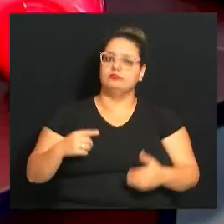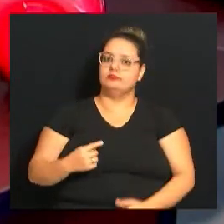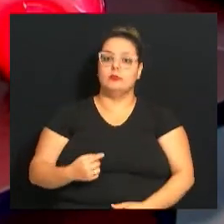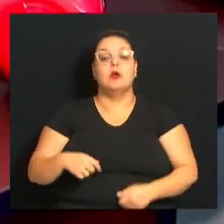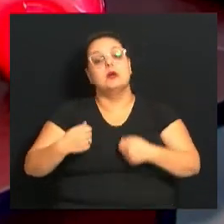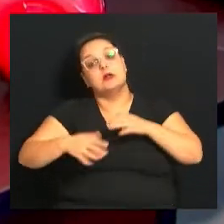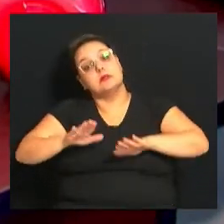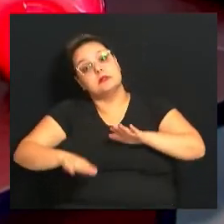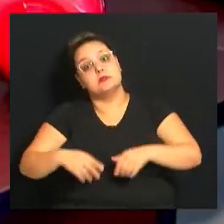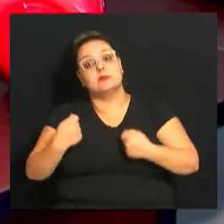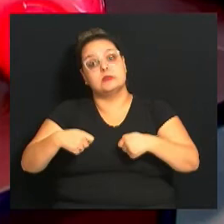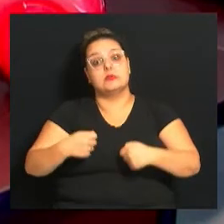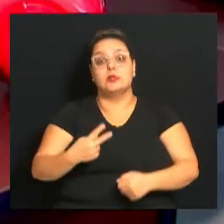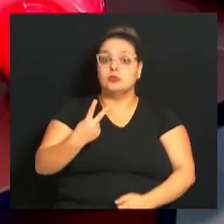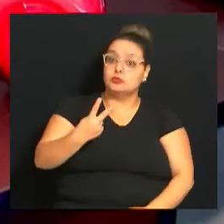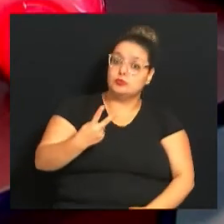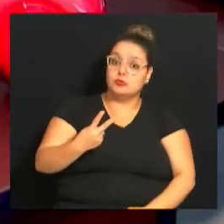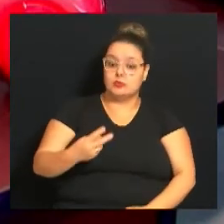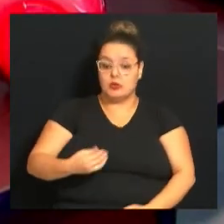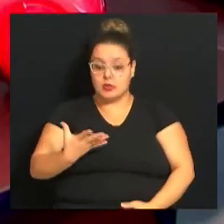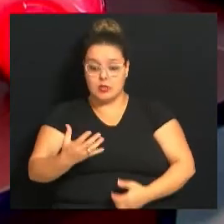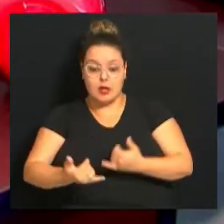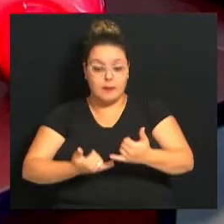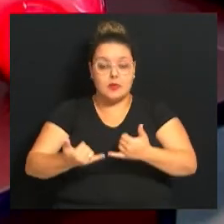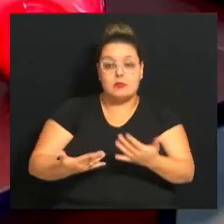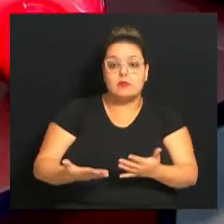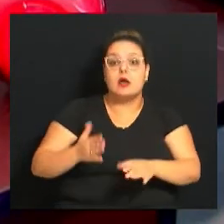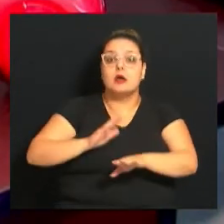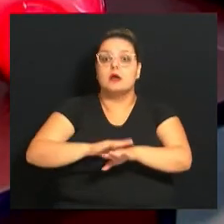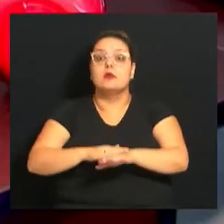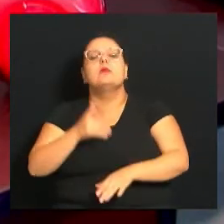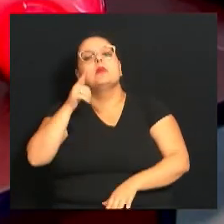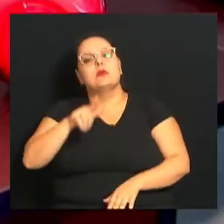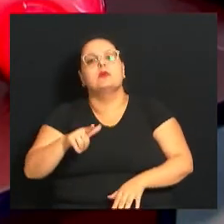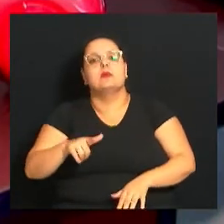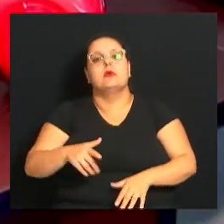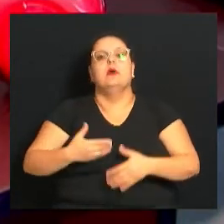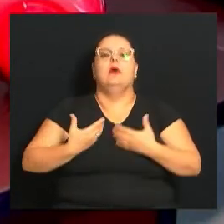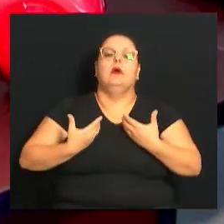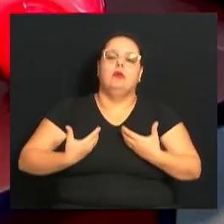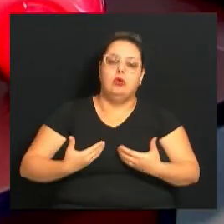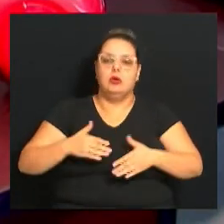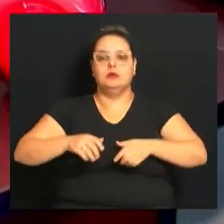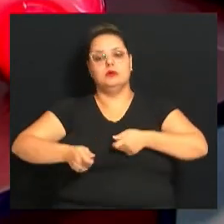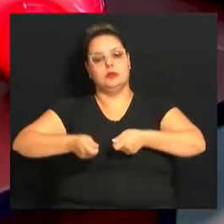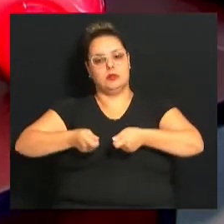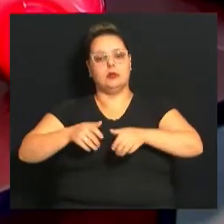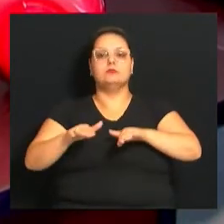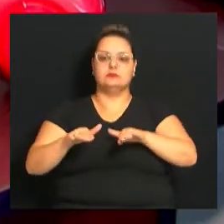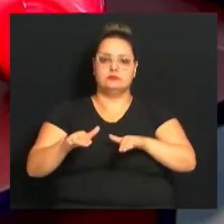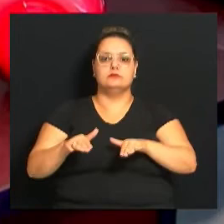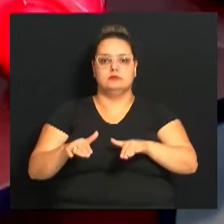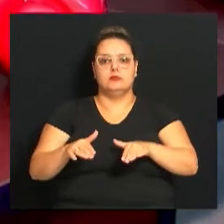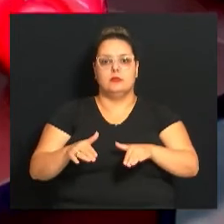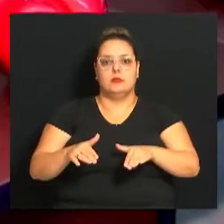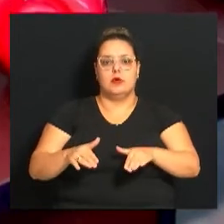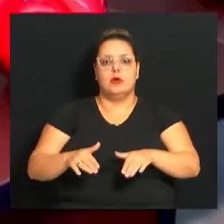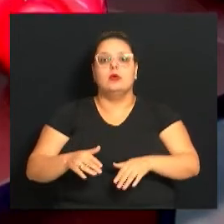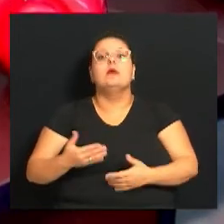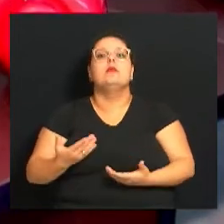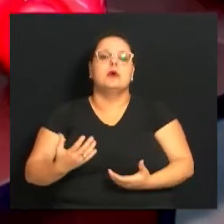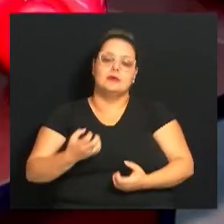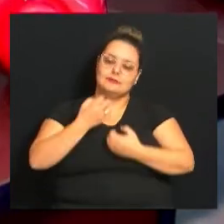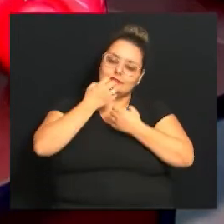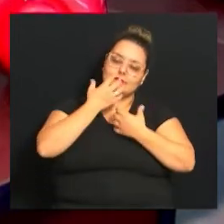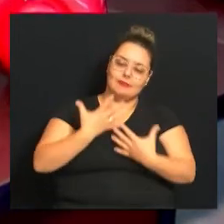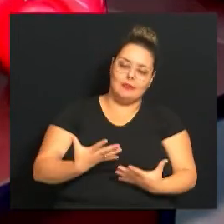Se você precisa introduzir brinquedos, outras atividades para conseguir manter ele mais cansado e equilibrado. Mas sim, faz parte do bem-estar canino a rotina